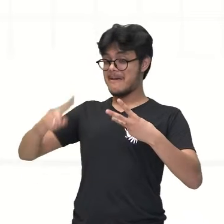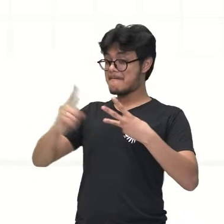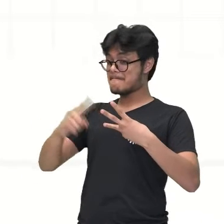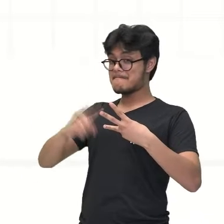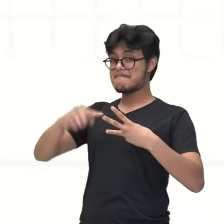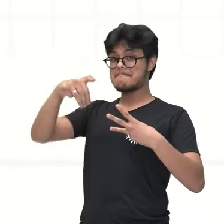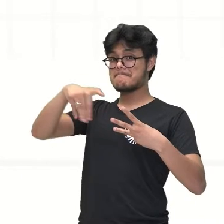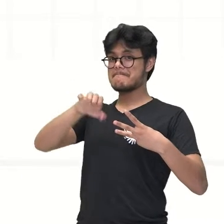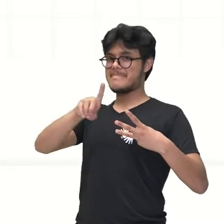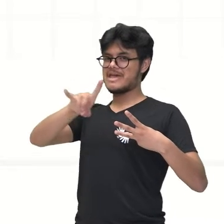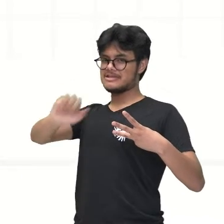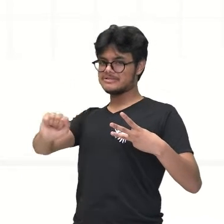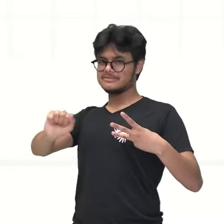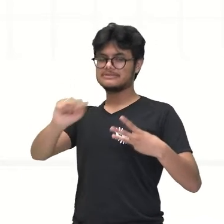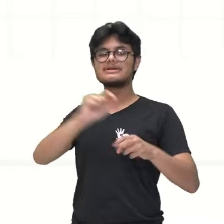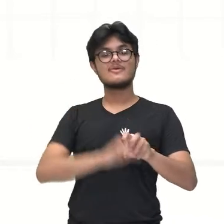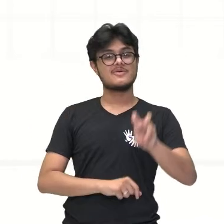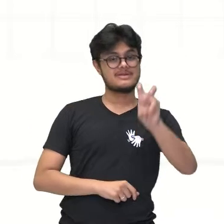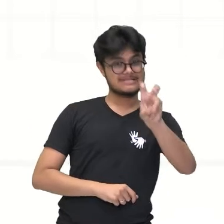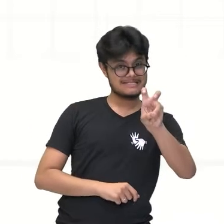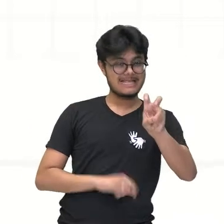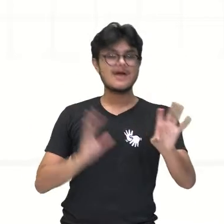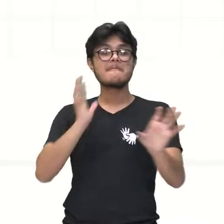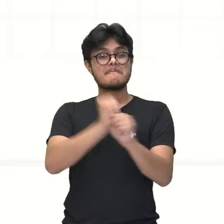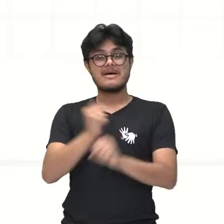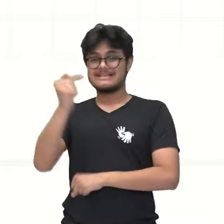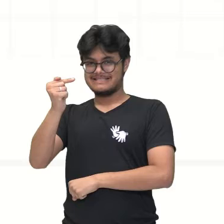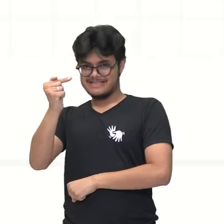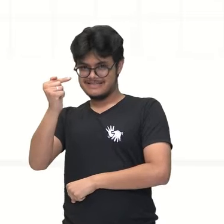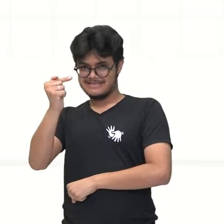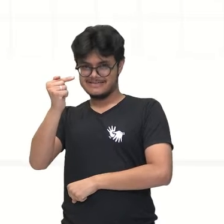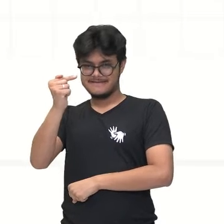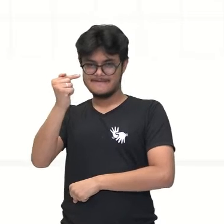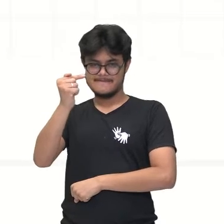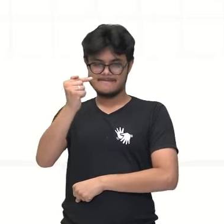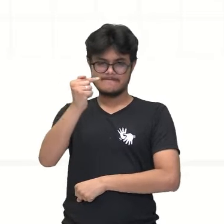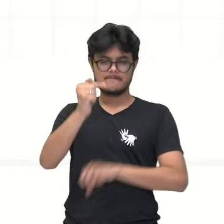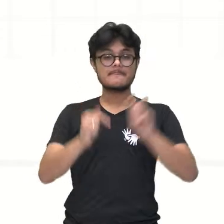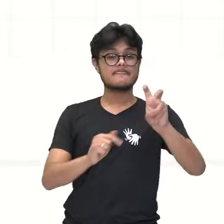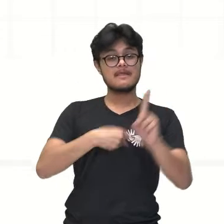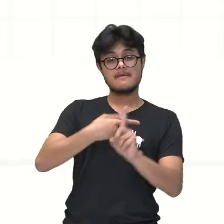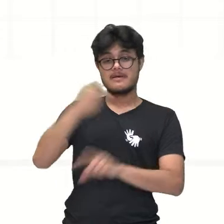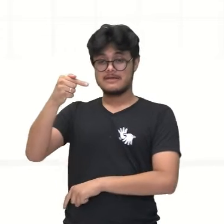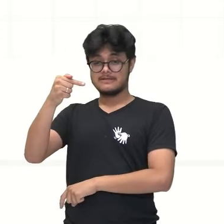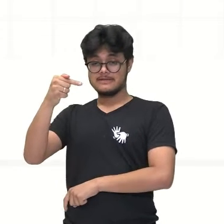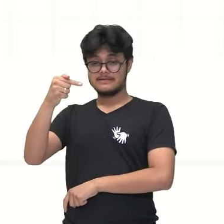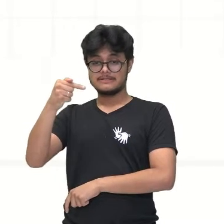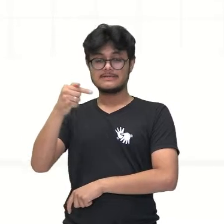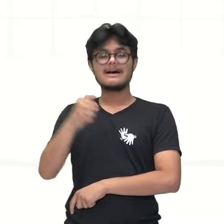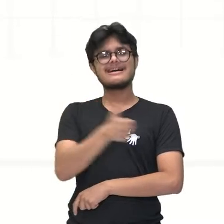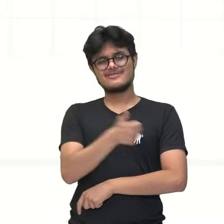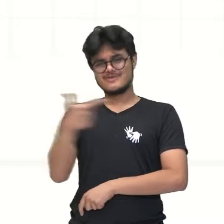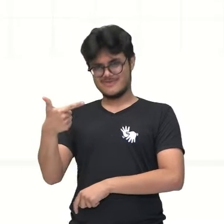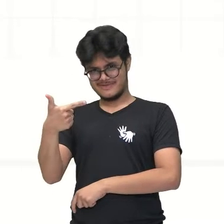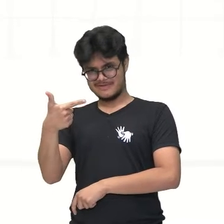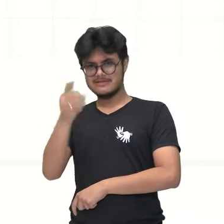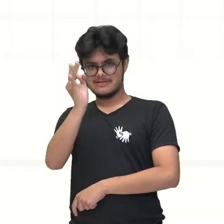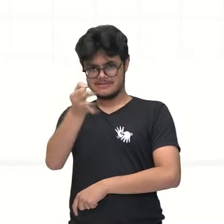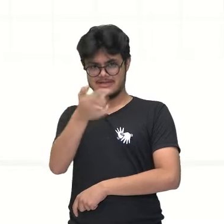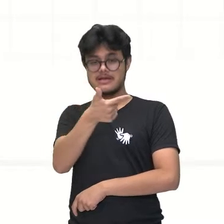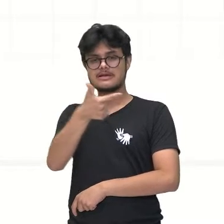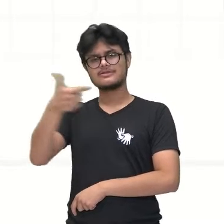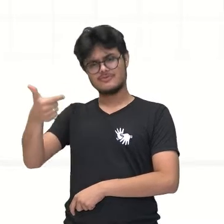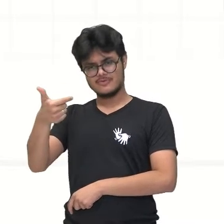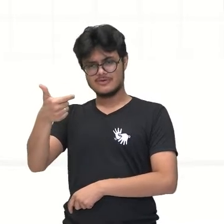números. Eu vou pegar o 5, somar com 7, né? Que vai dar 12. Aí, como eu